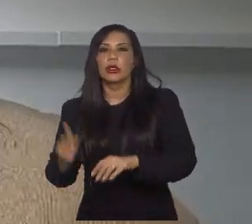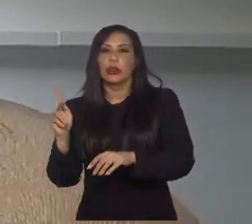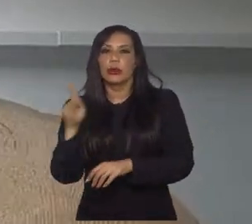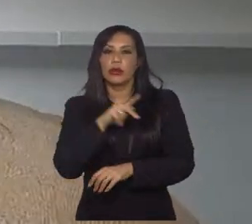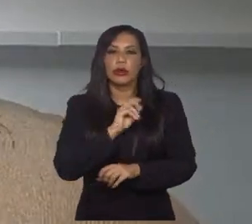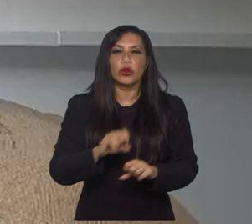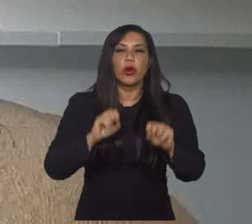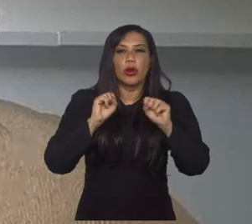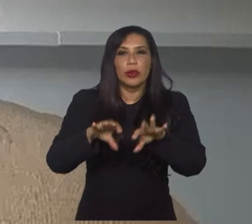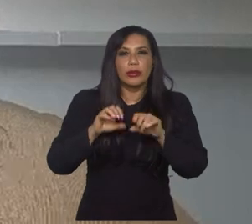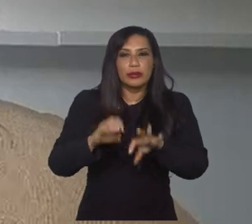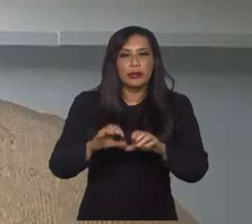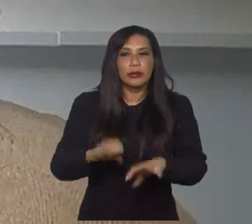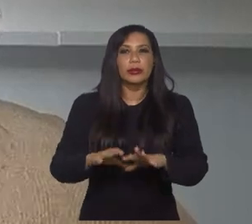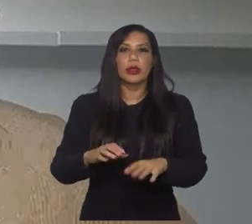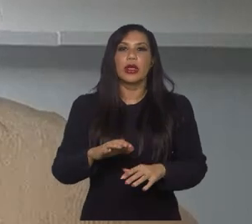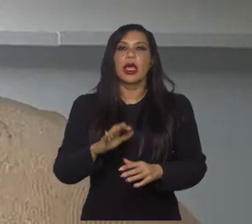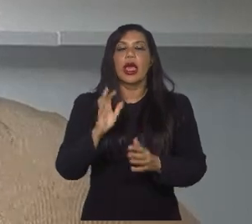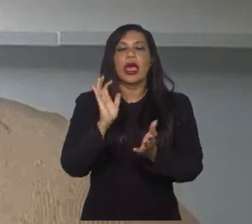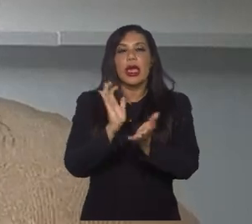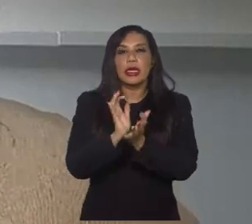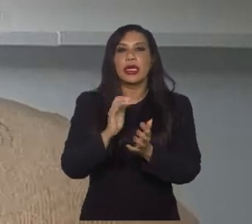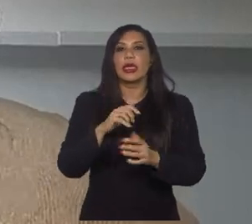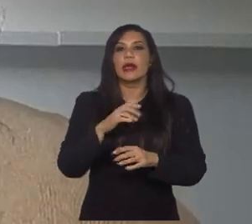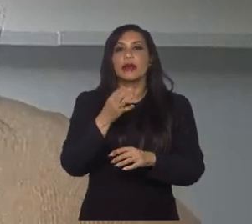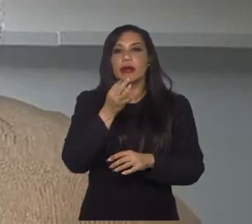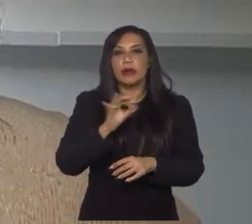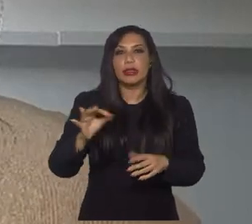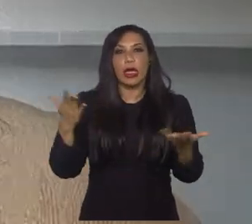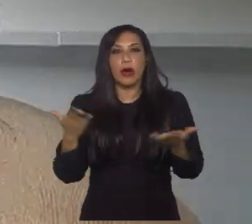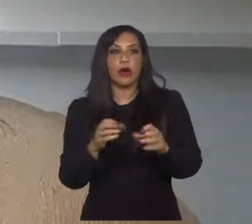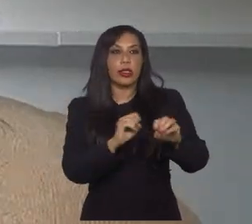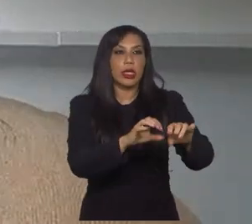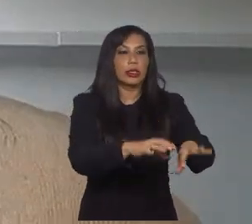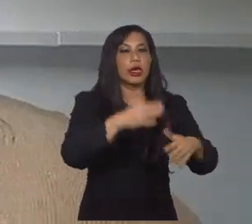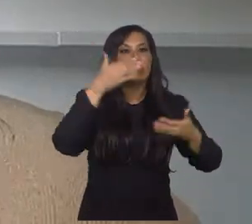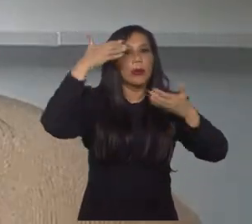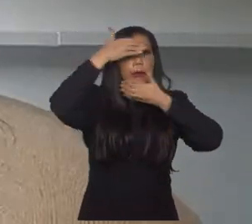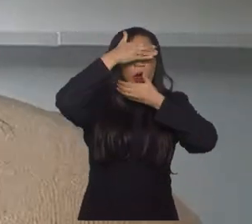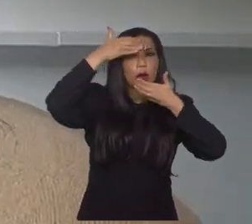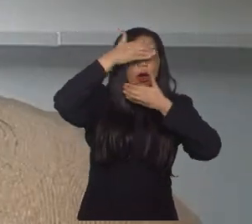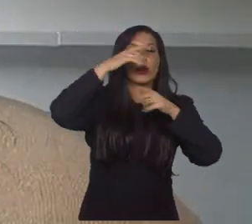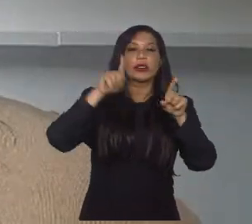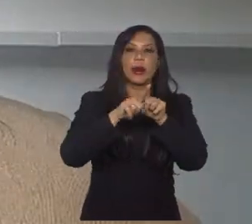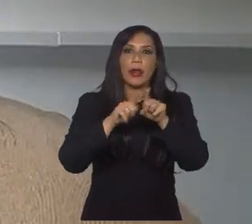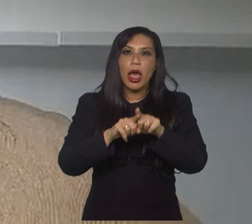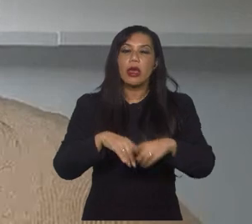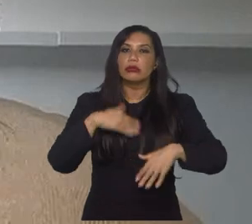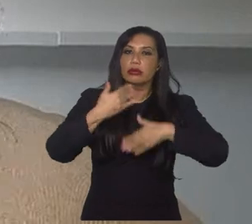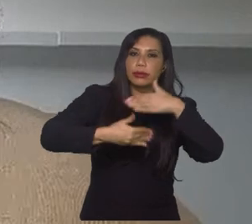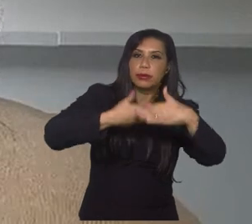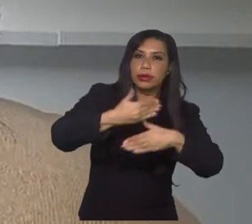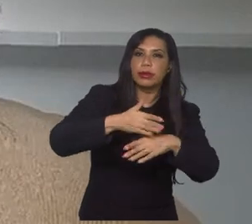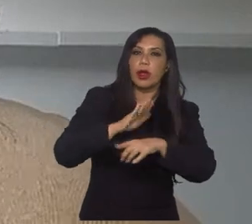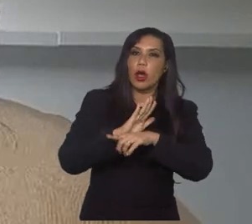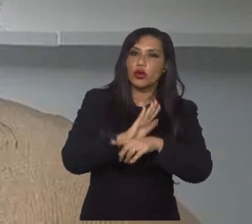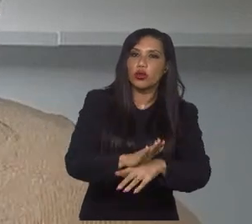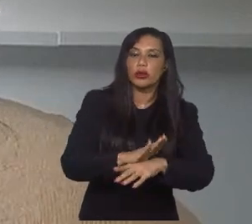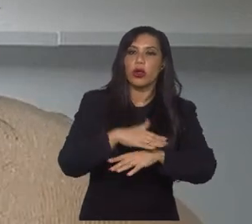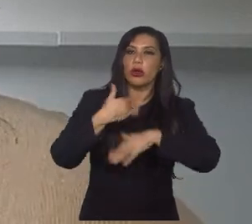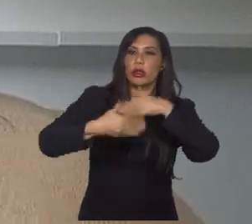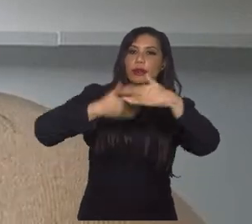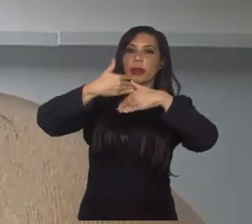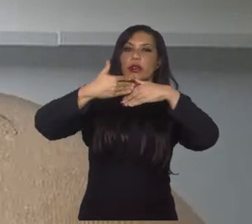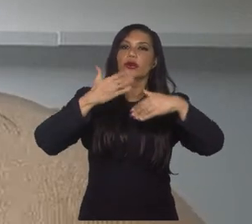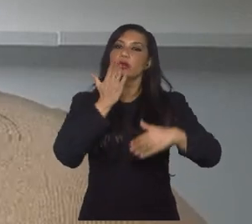levou Champions League com a equipe francesa. Então, agora treinando o Marrocos, ajuda também nesse momento de crescimento da